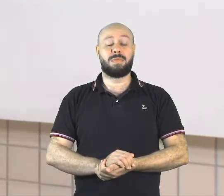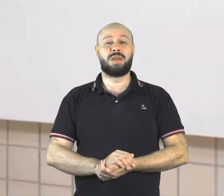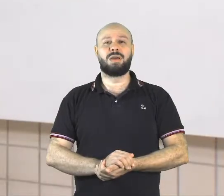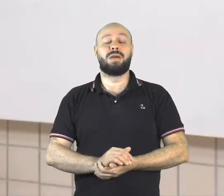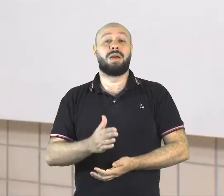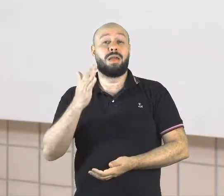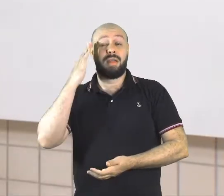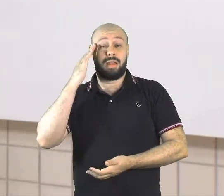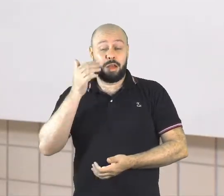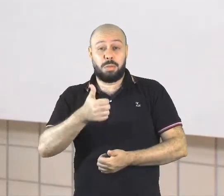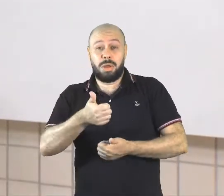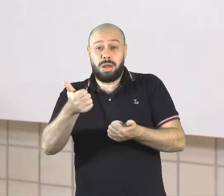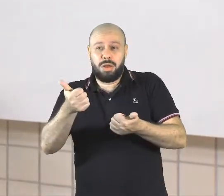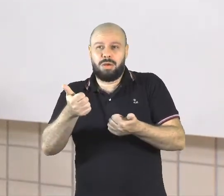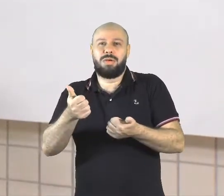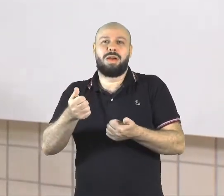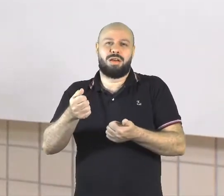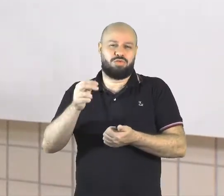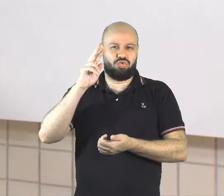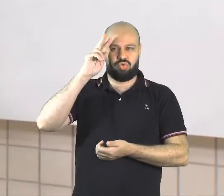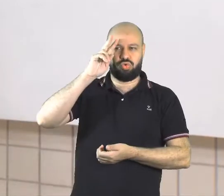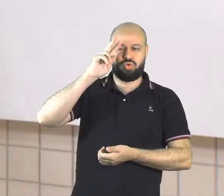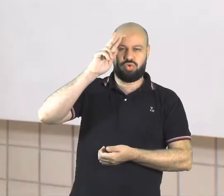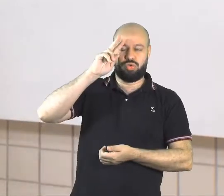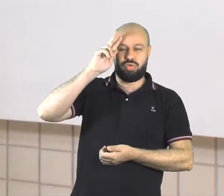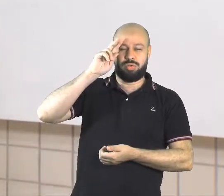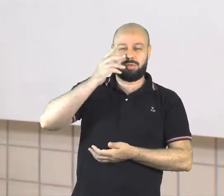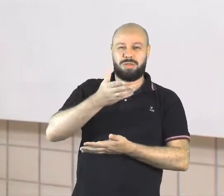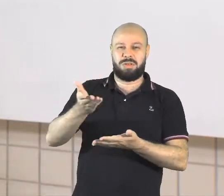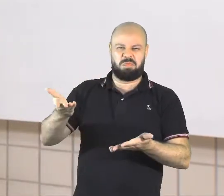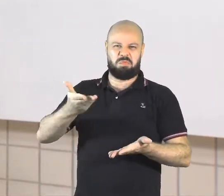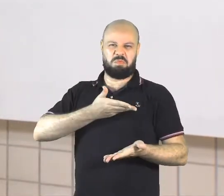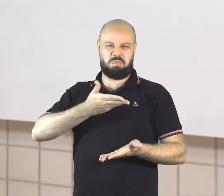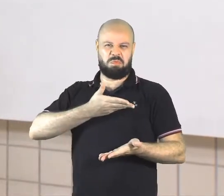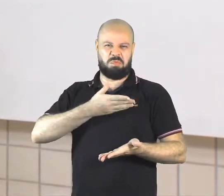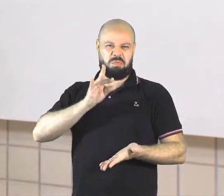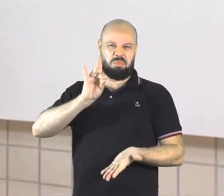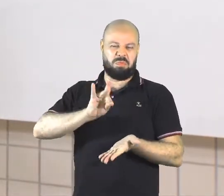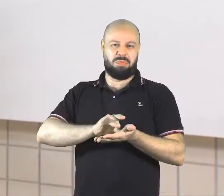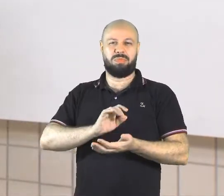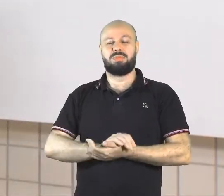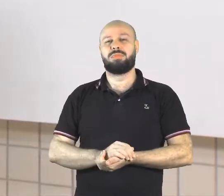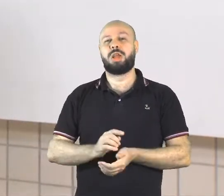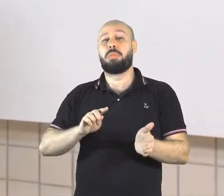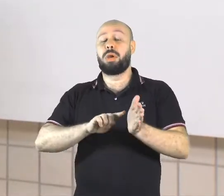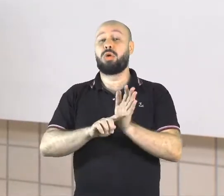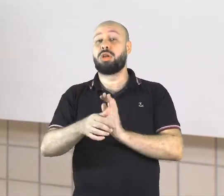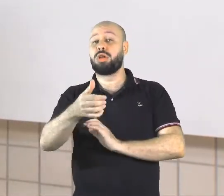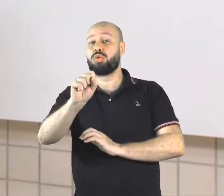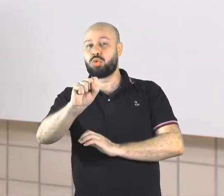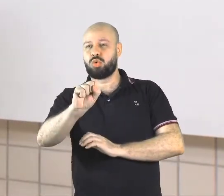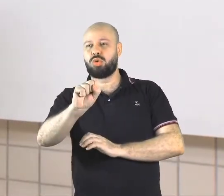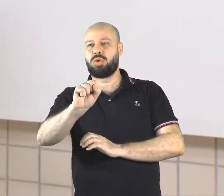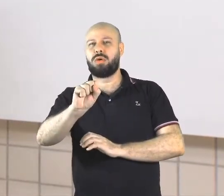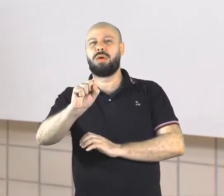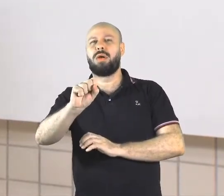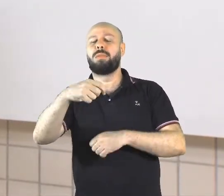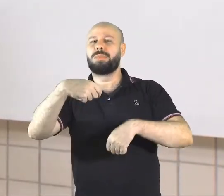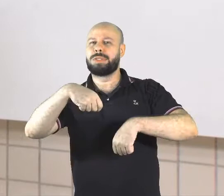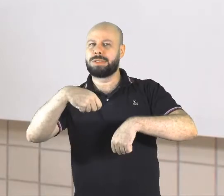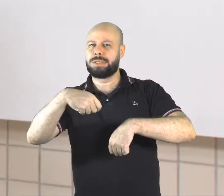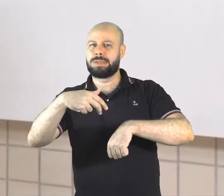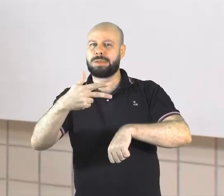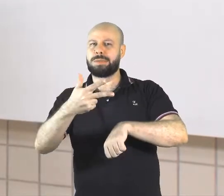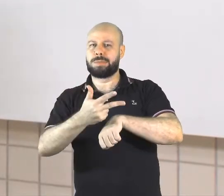entenderem melhor toda essa história dessa grande amizade. A questão 18 é isso, você tem que ver